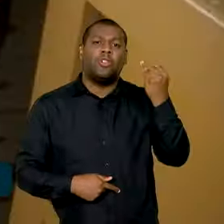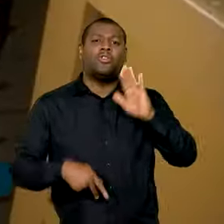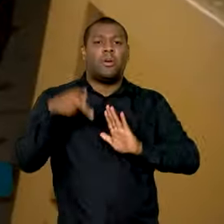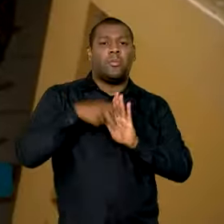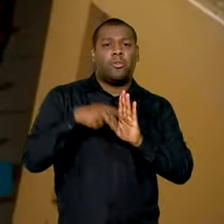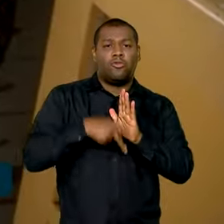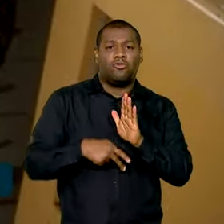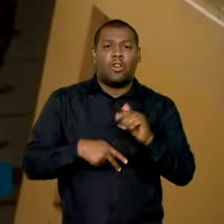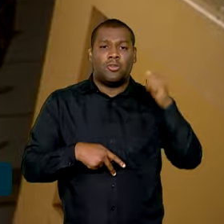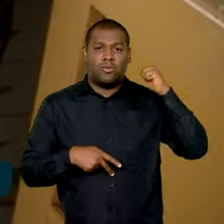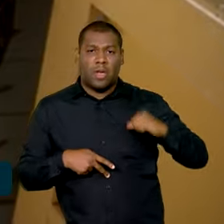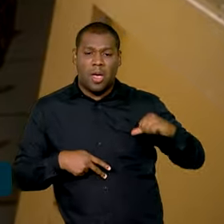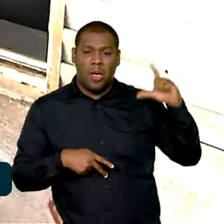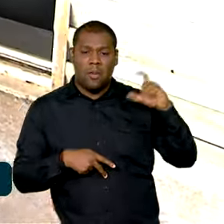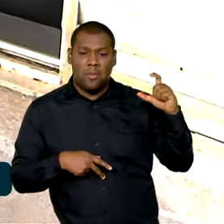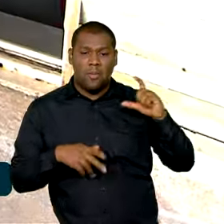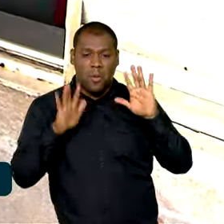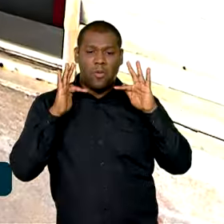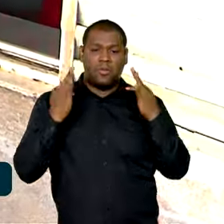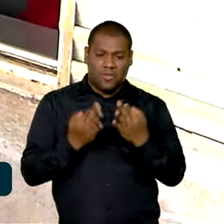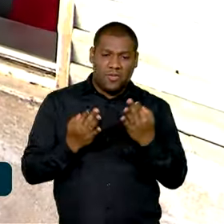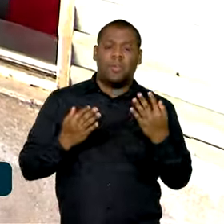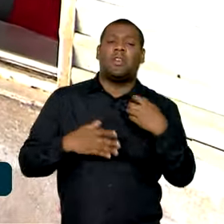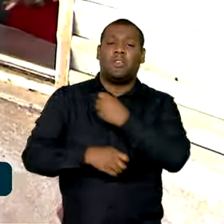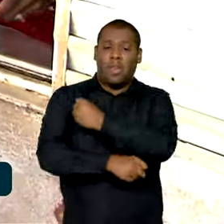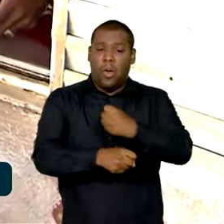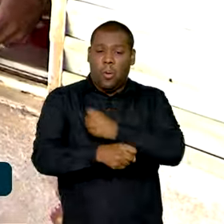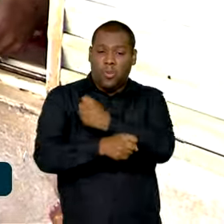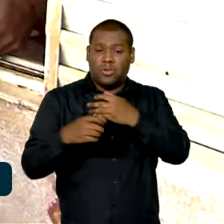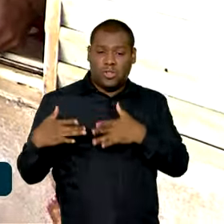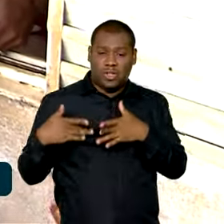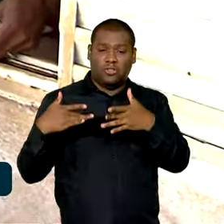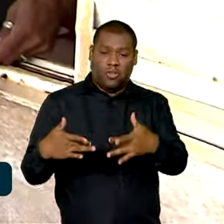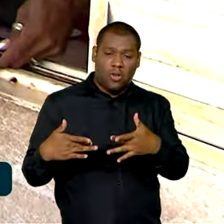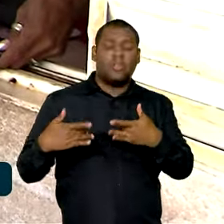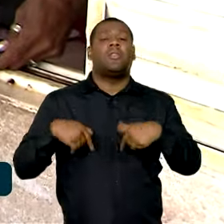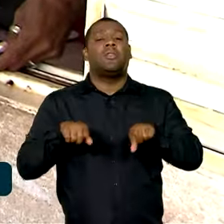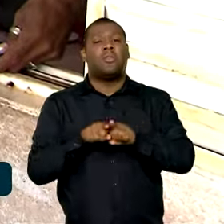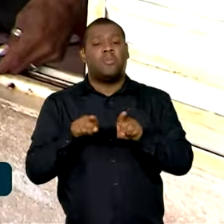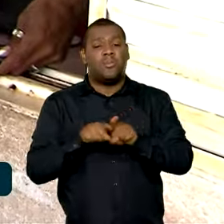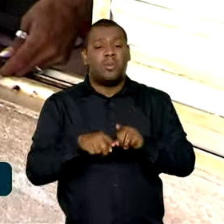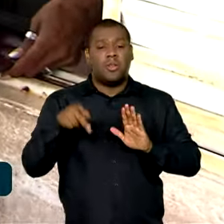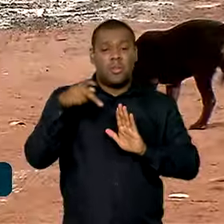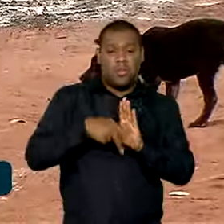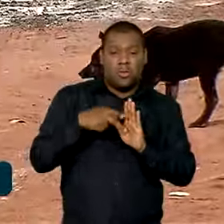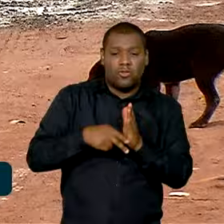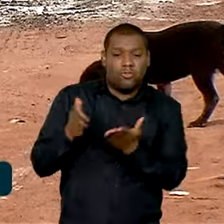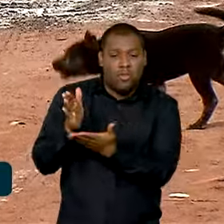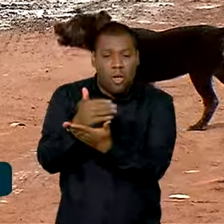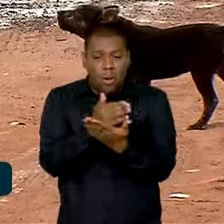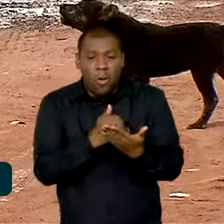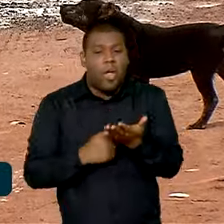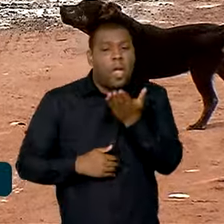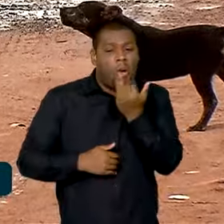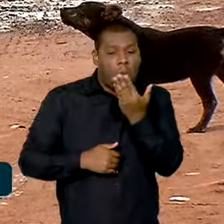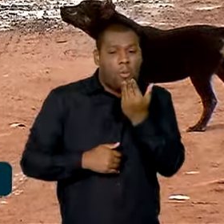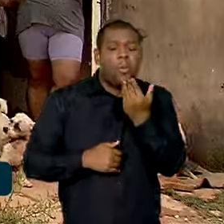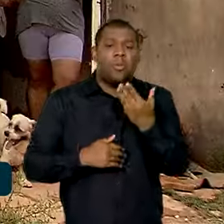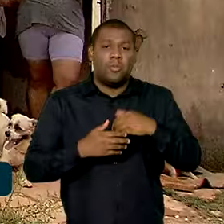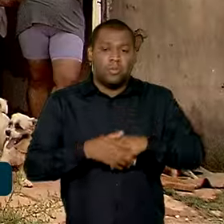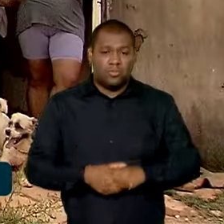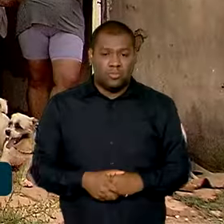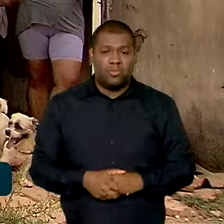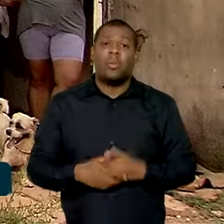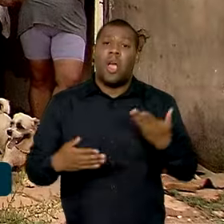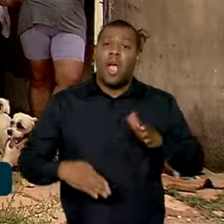do benefício de prestação continuada, as cozinhas solidárias e o programa de aquisição de alimentos, para ajudar a reduzir